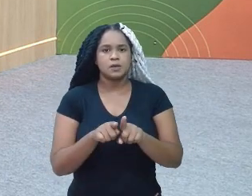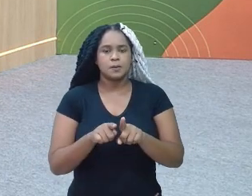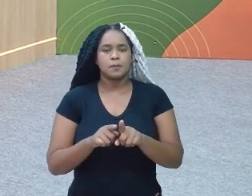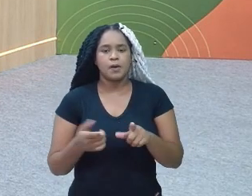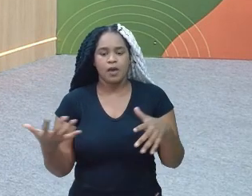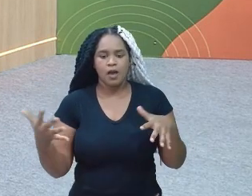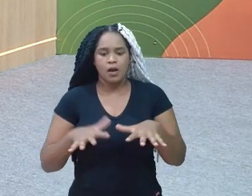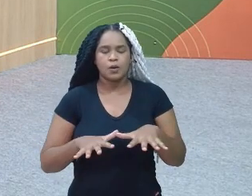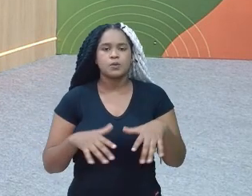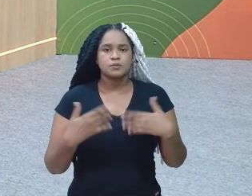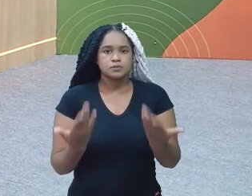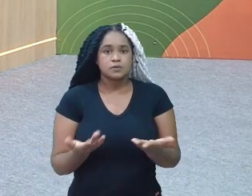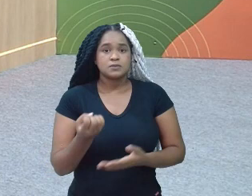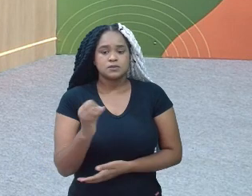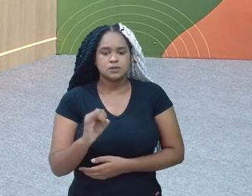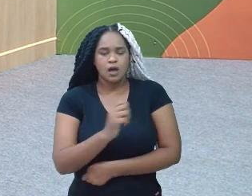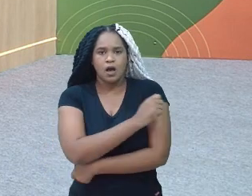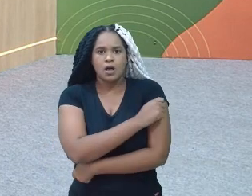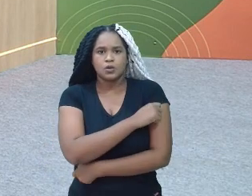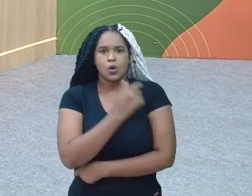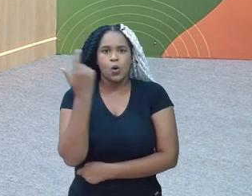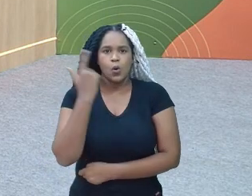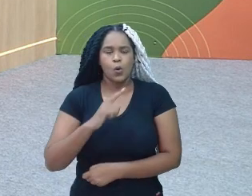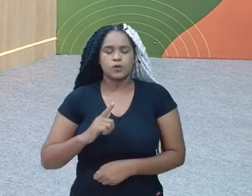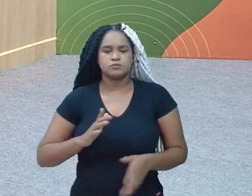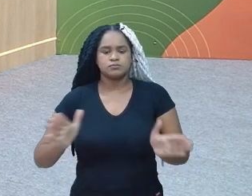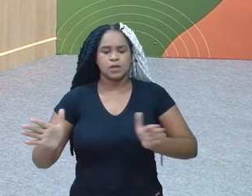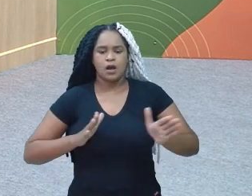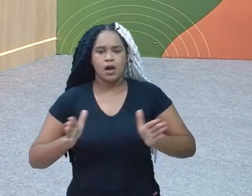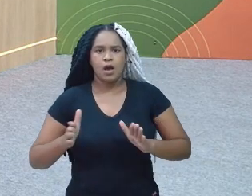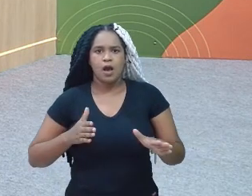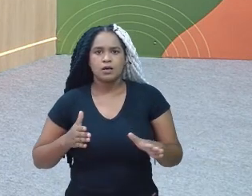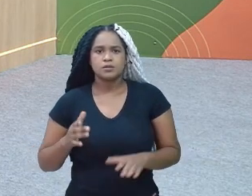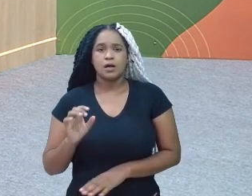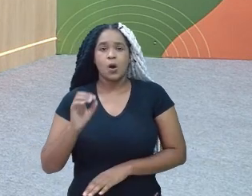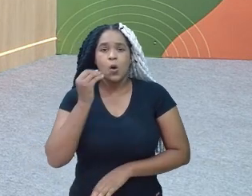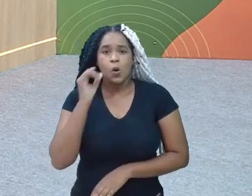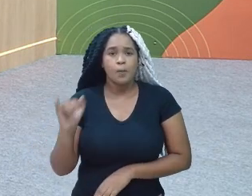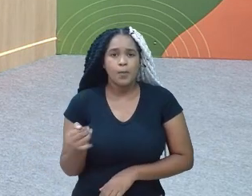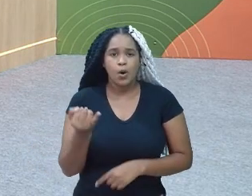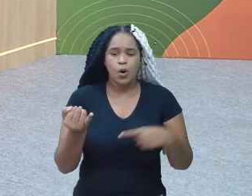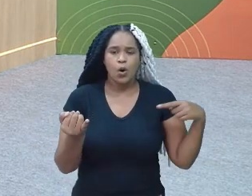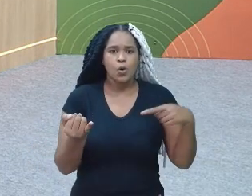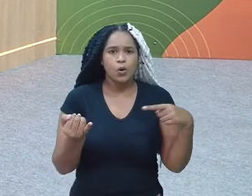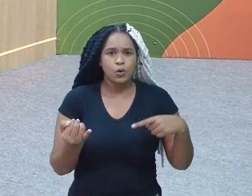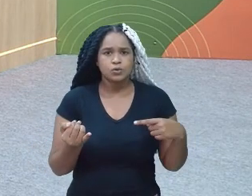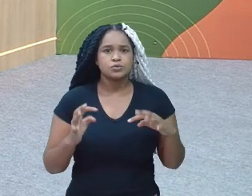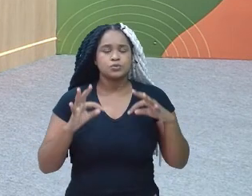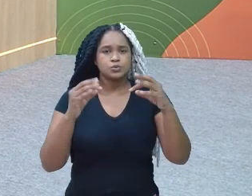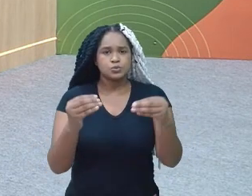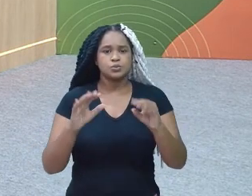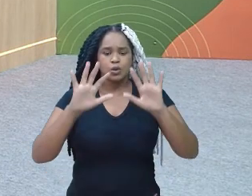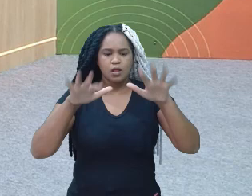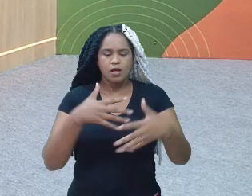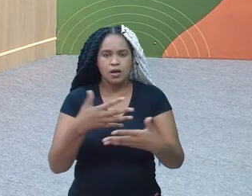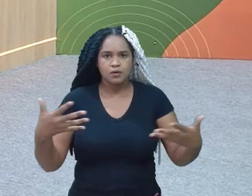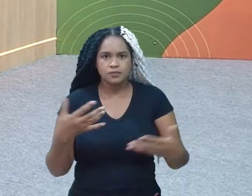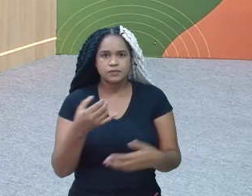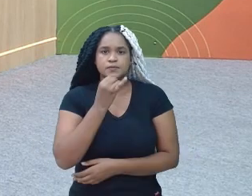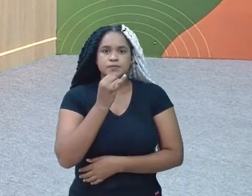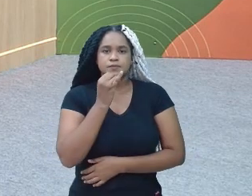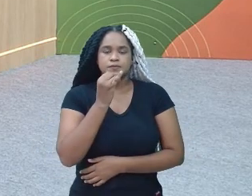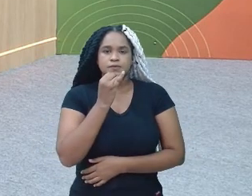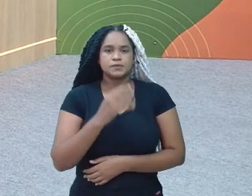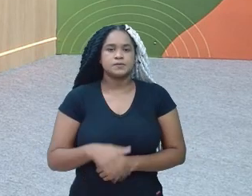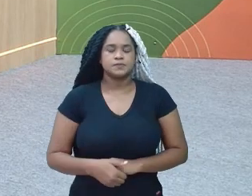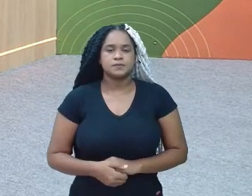esse estudante ele é contemplado com acesso a essa oportunidade de evento, acesso